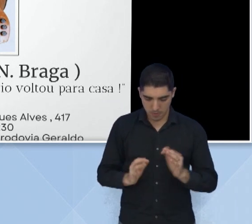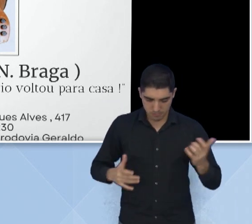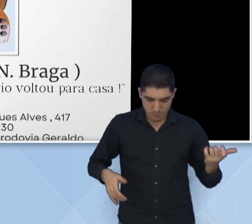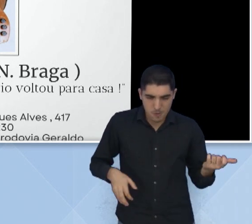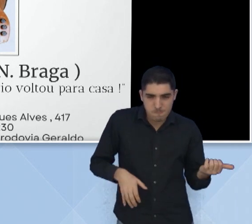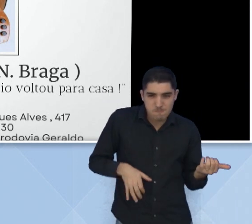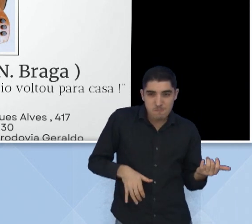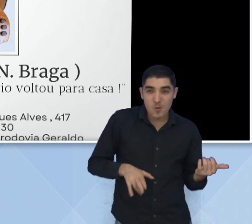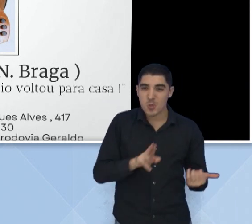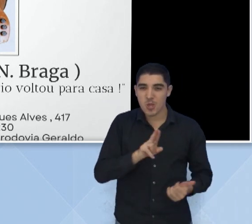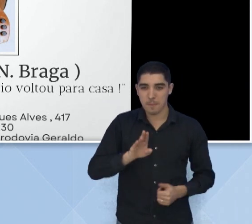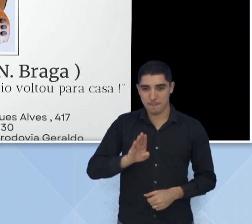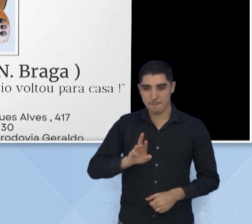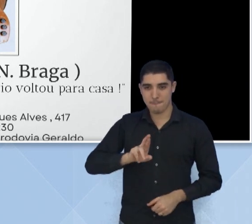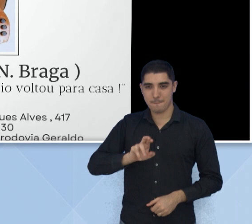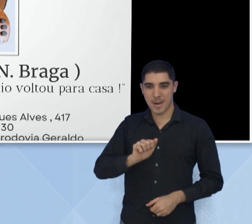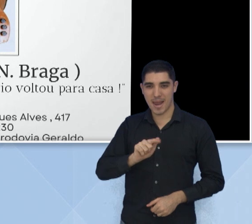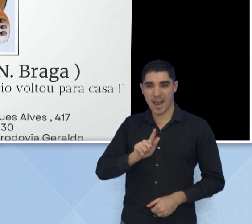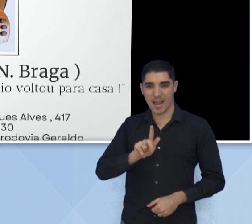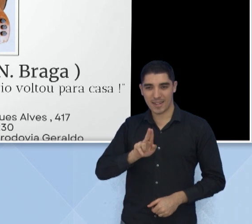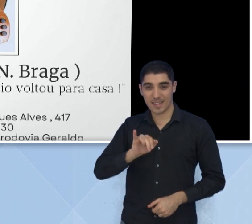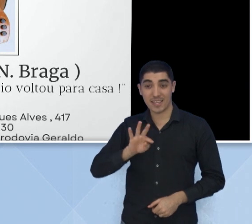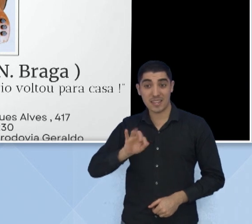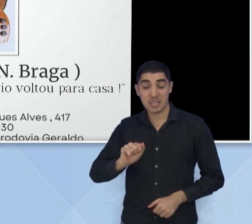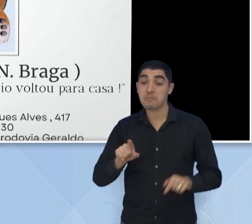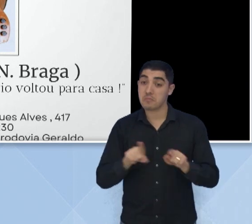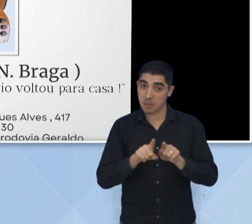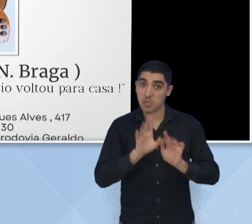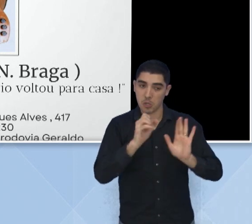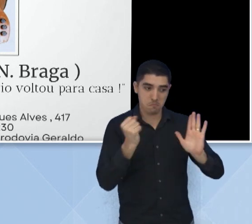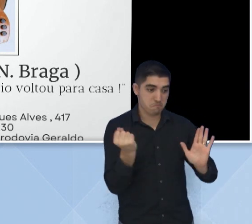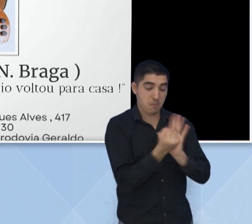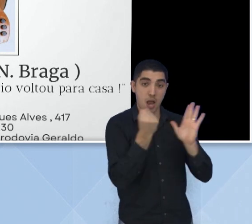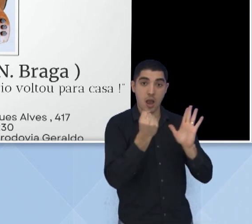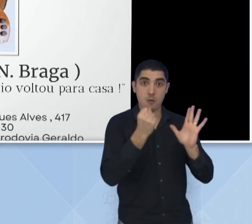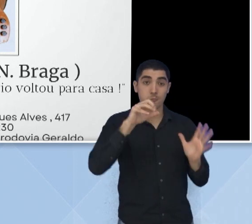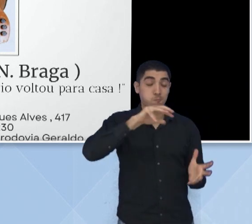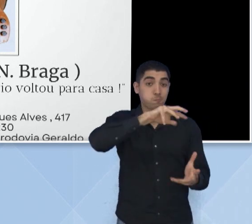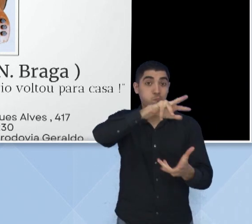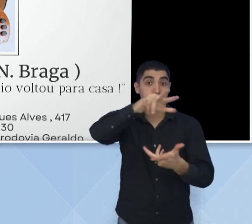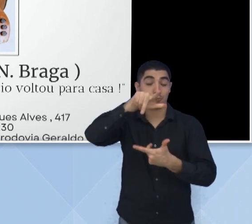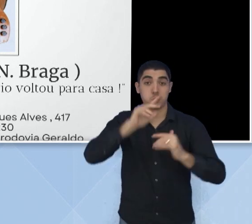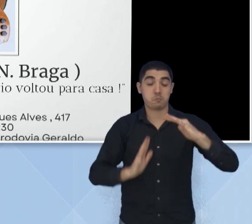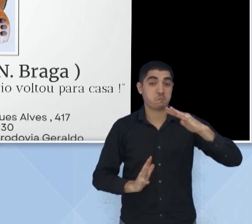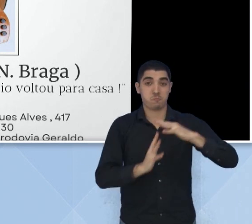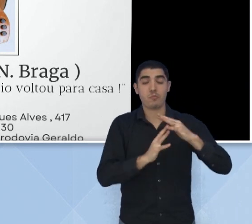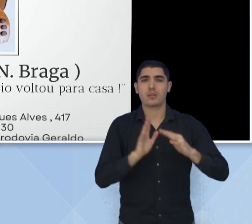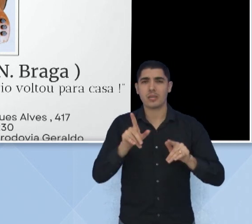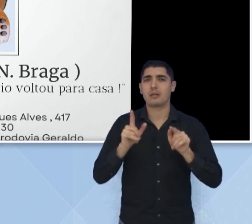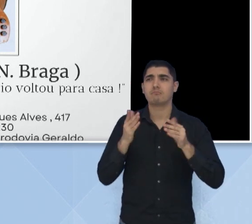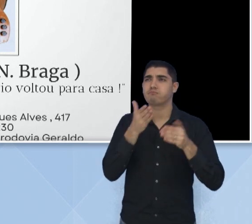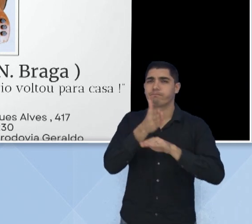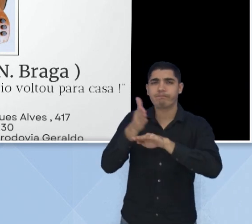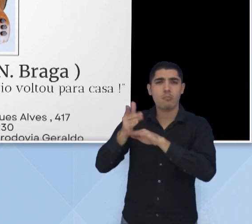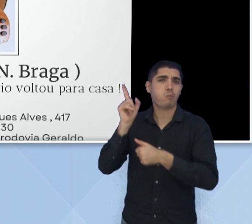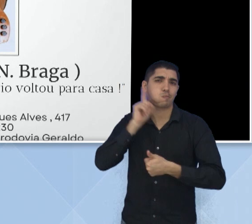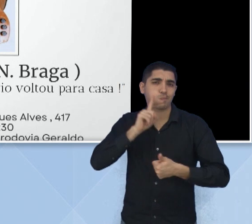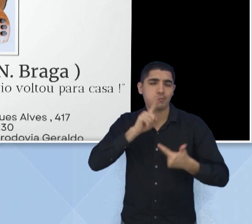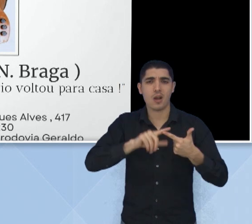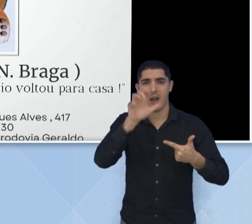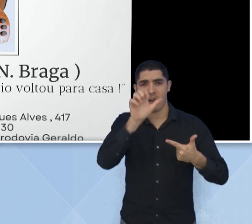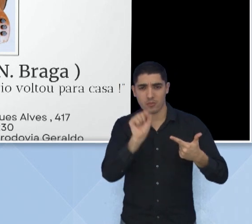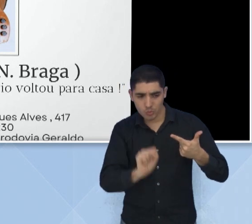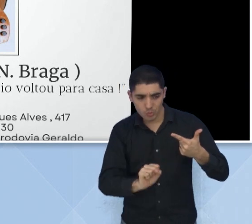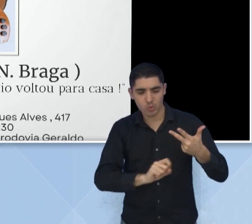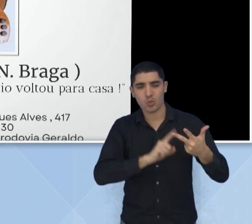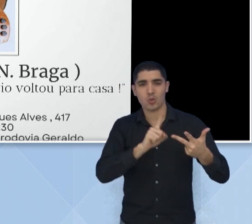Braguita, reconhecida no Guinness Book. Já se apresentou em diversos países, como Estados Unidos, África do Sul, Peru,